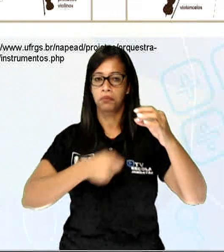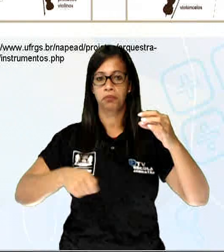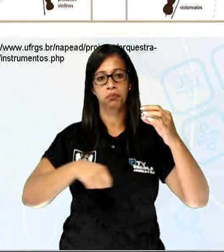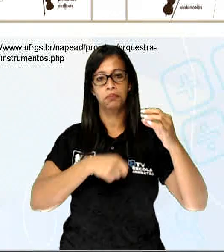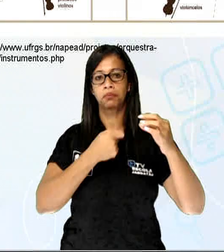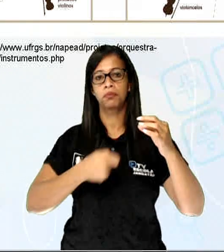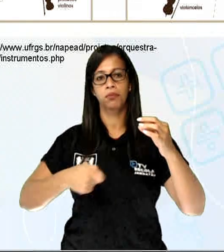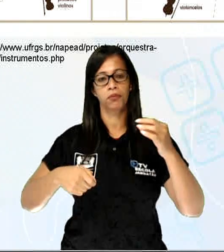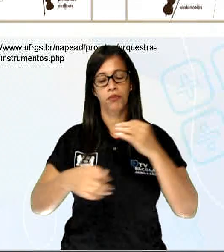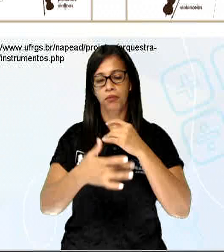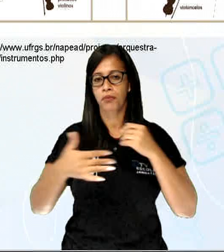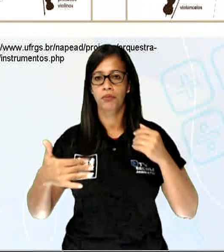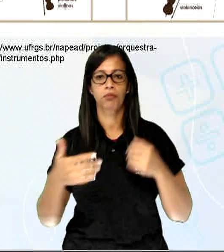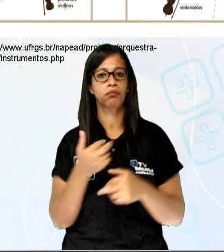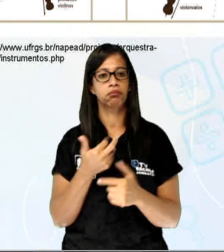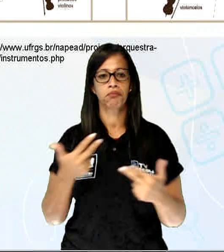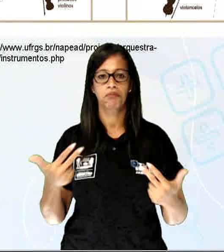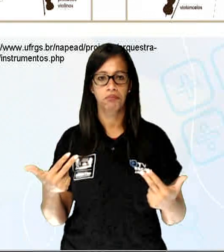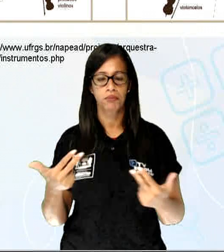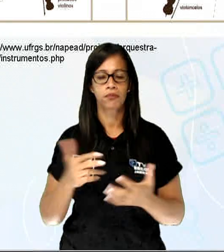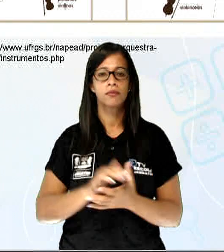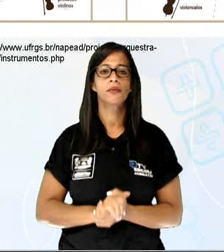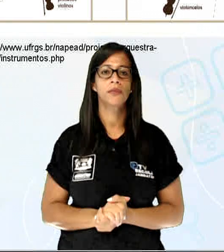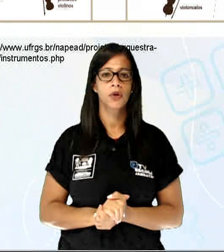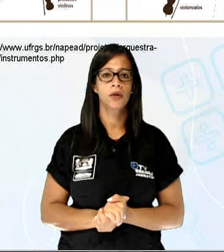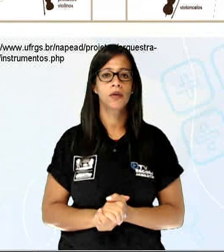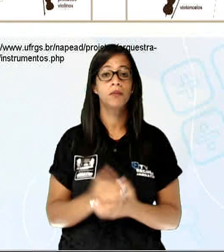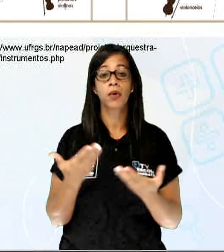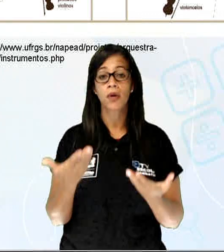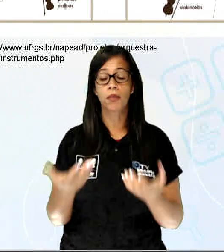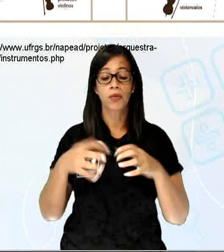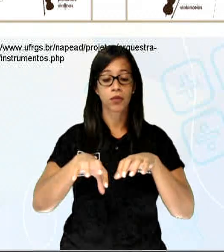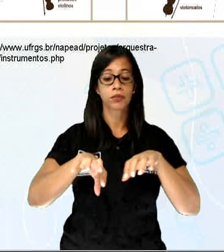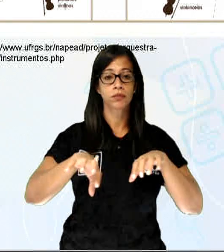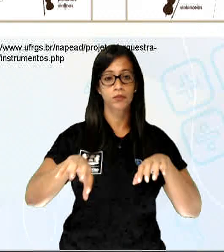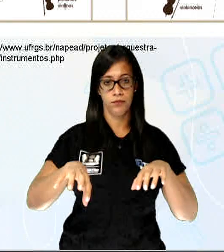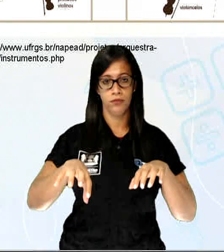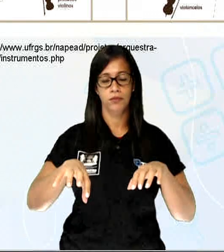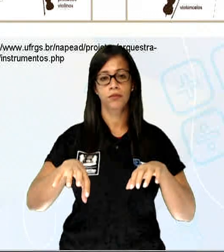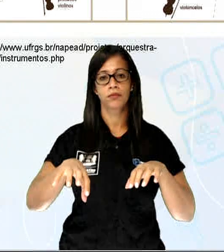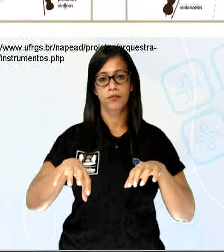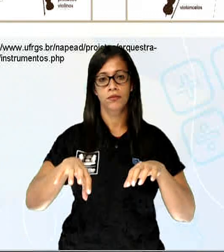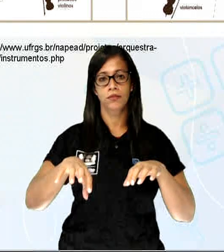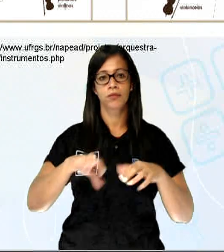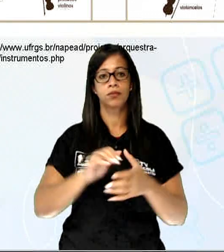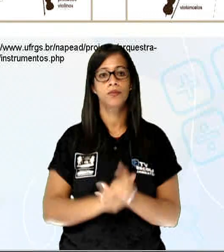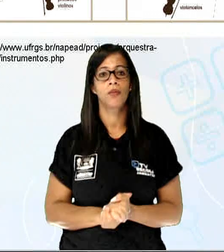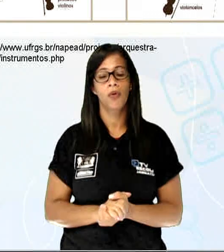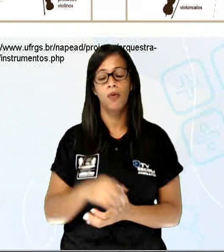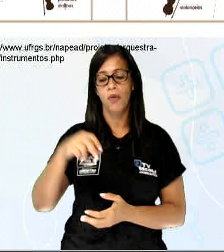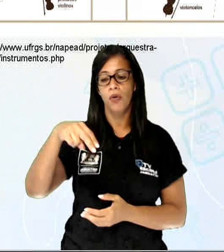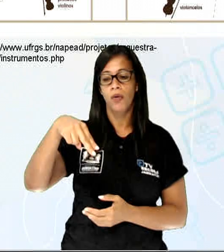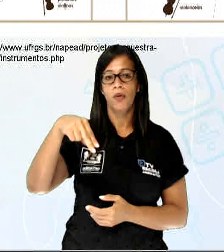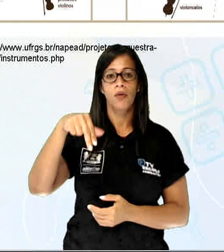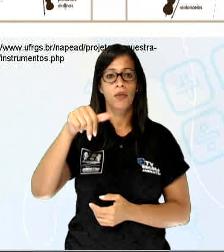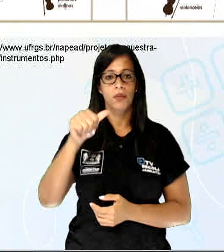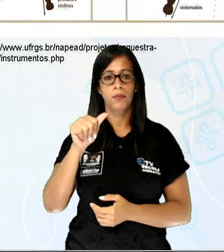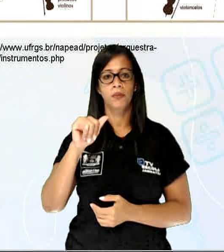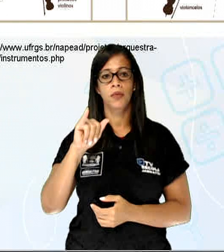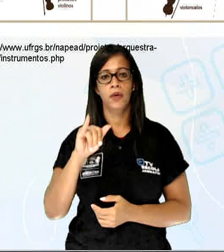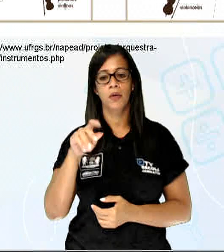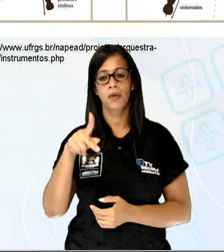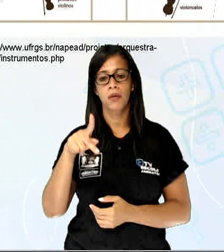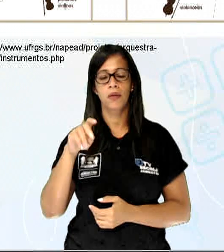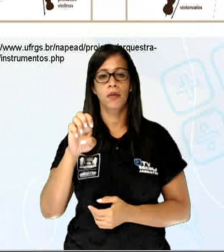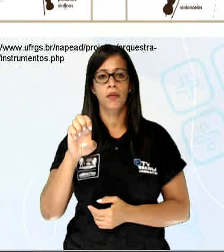da orquestra. Uma orquestra sinfônica é dividida em setores conhecidos por naipes, e é o conjunto de instrumentos